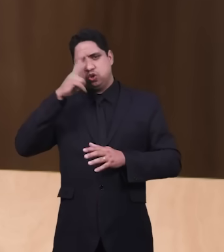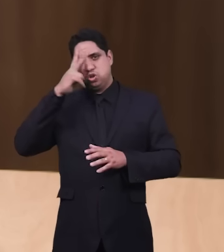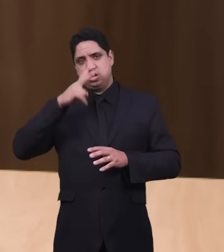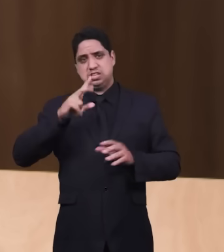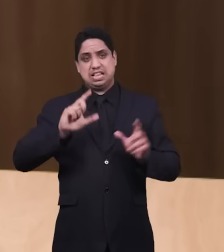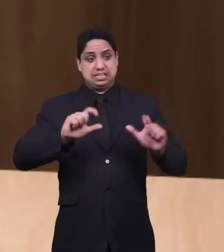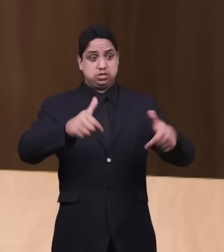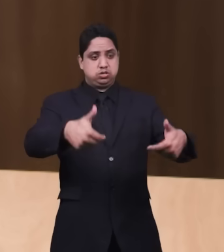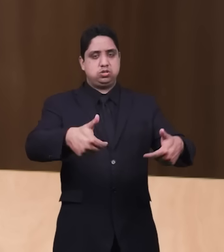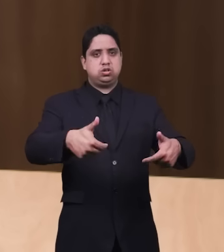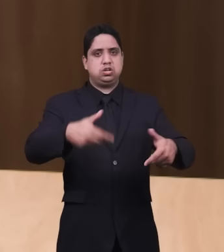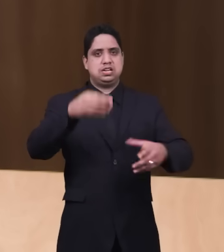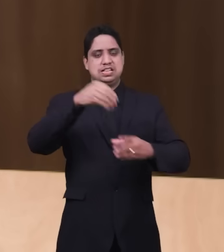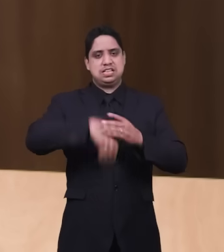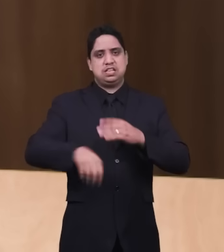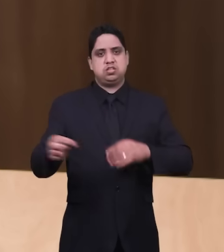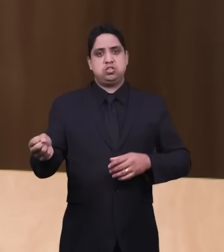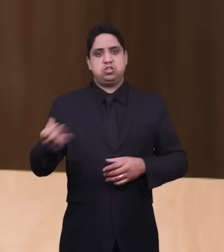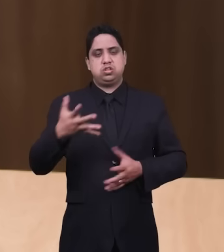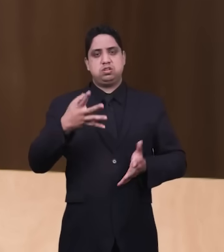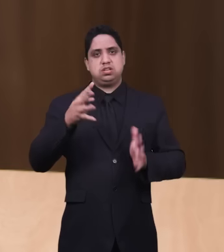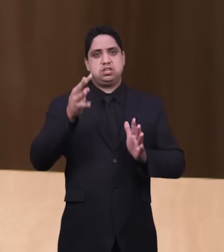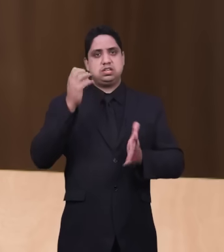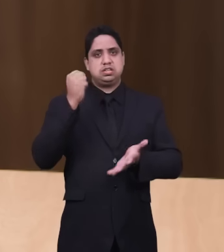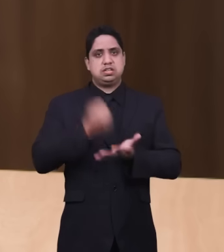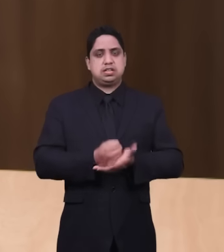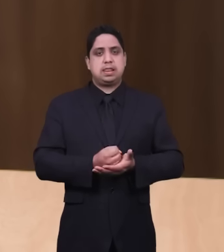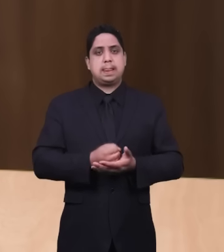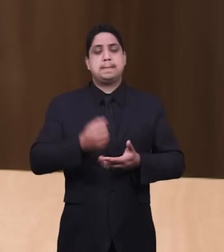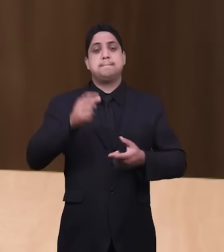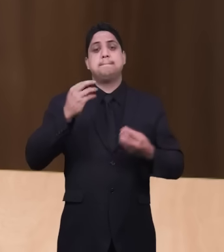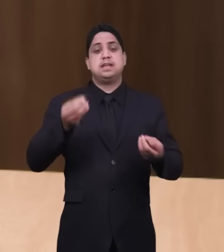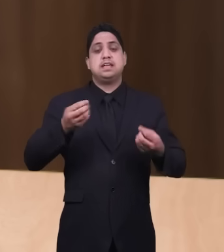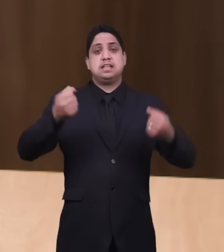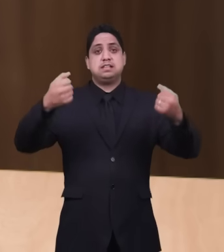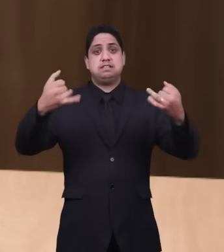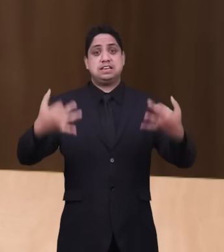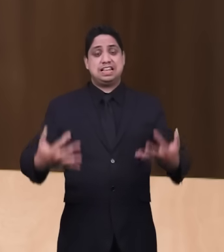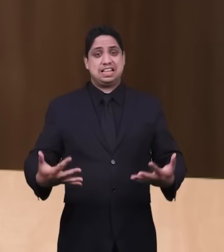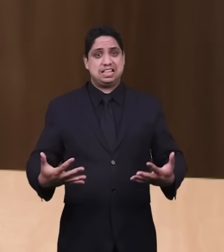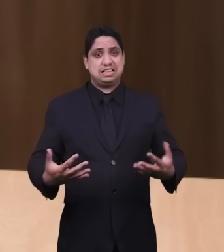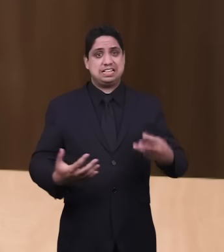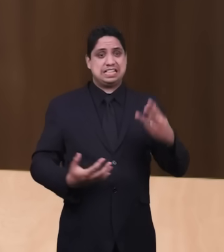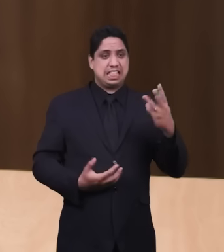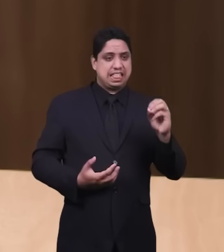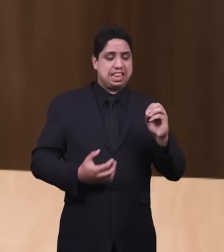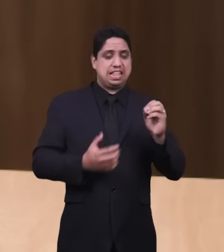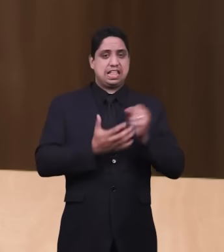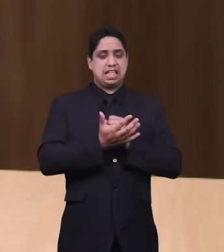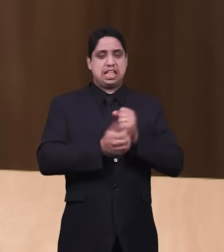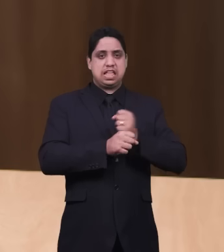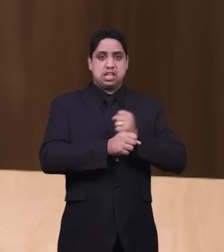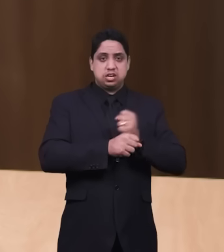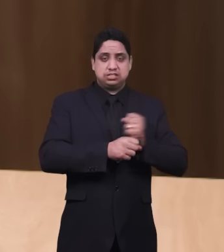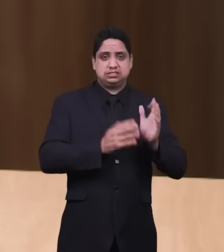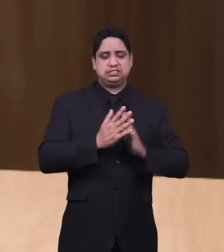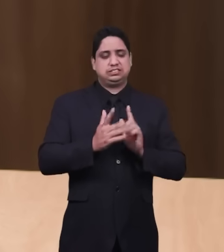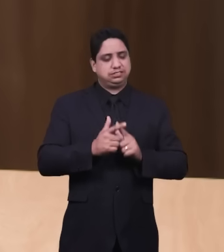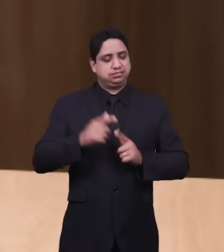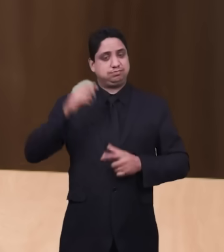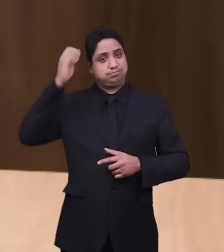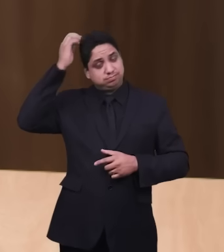do Novo Testamento, para descrever os 30 anos, os 30 primeiros anos da igreja,